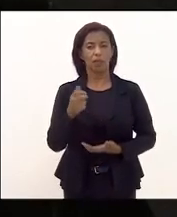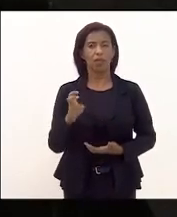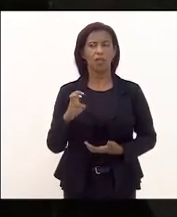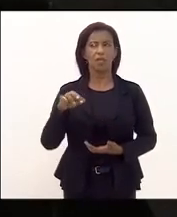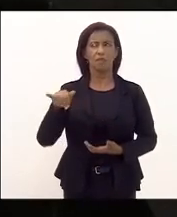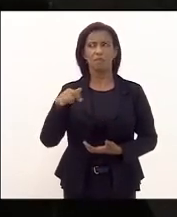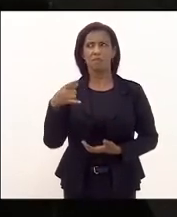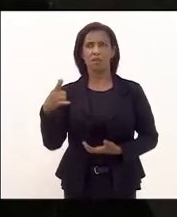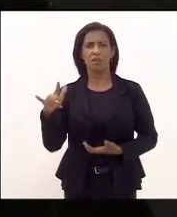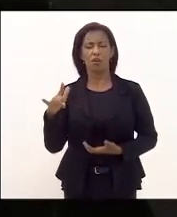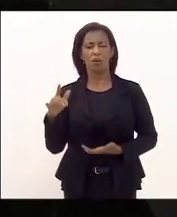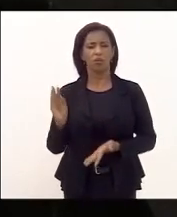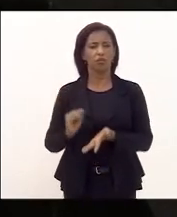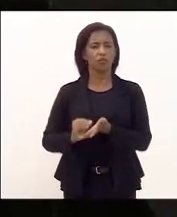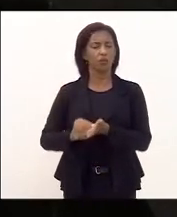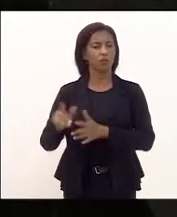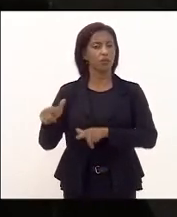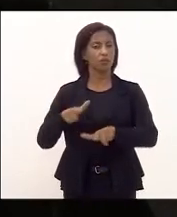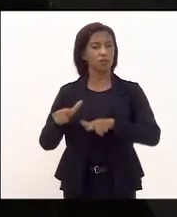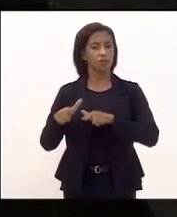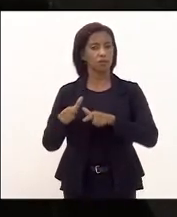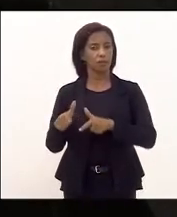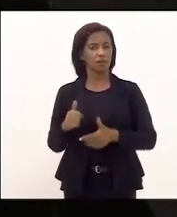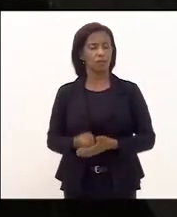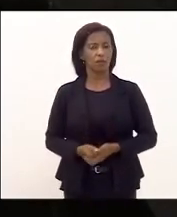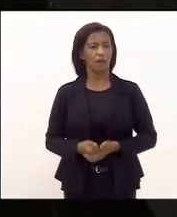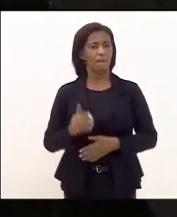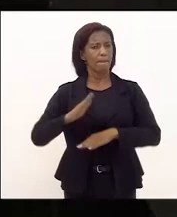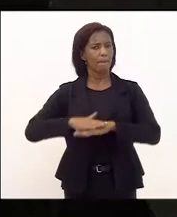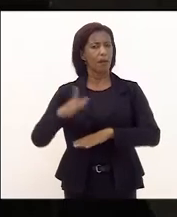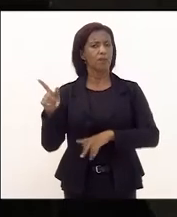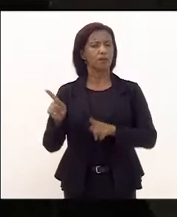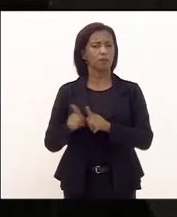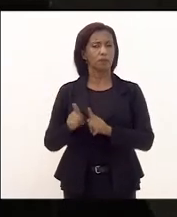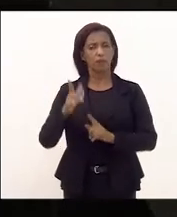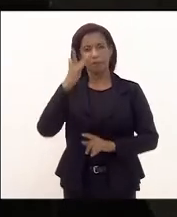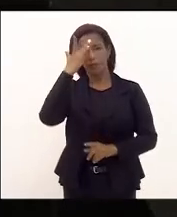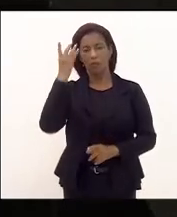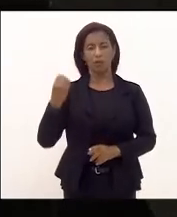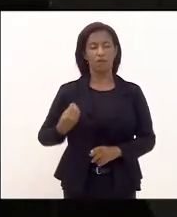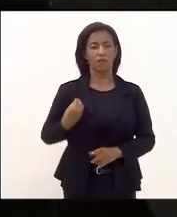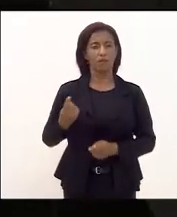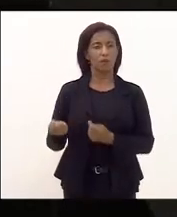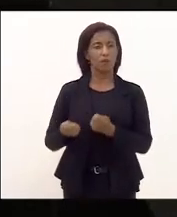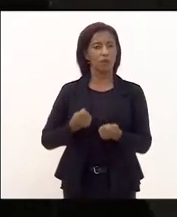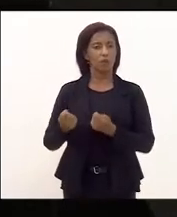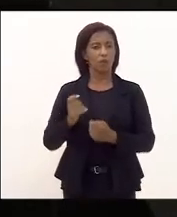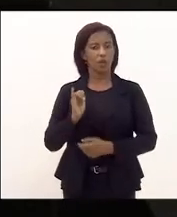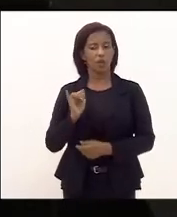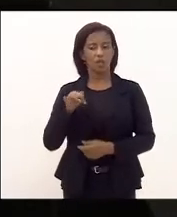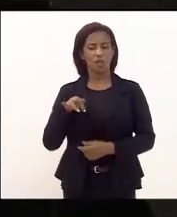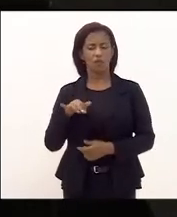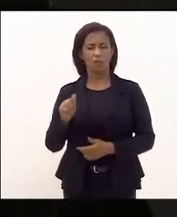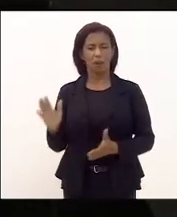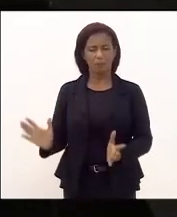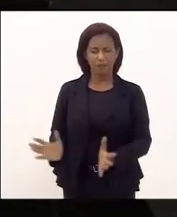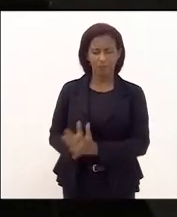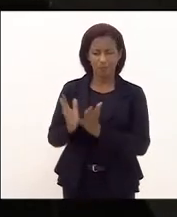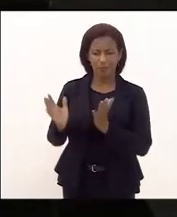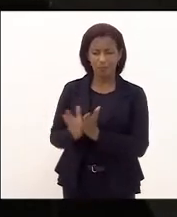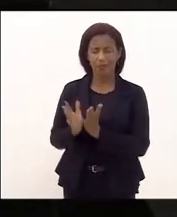milhões, um pouco menos, de desempregados e desempregadas, a quantidade ainda maior de pessoas vivendo na economia informal em condições